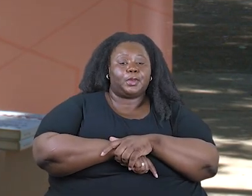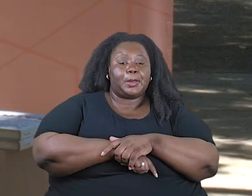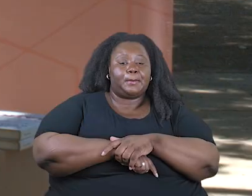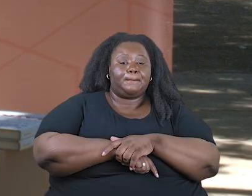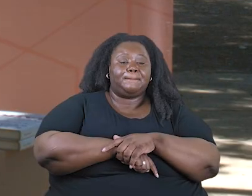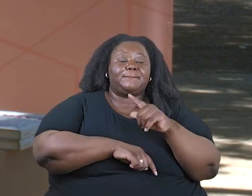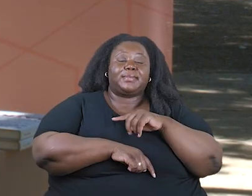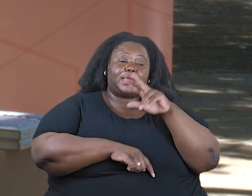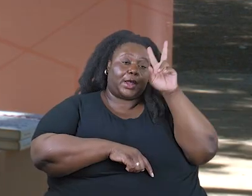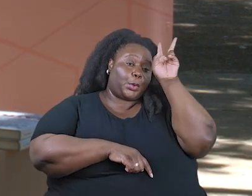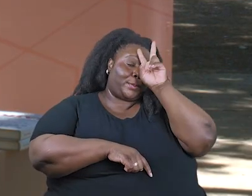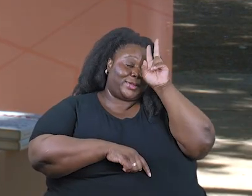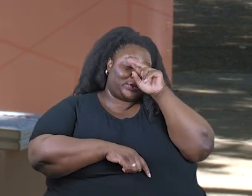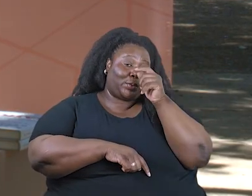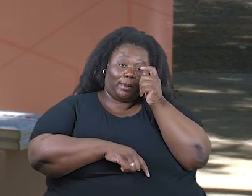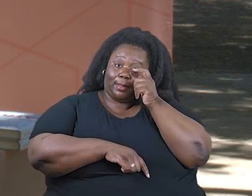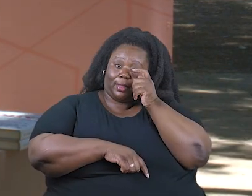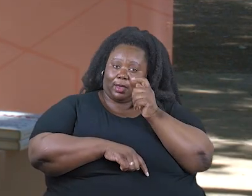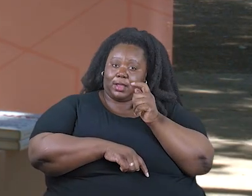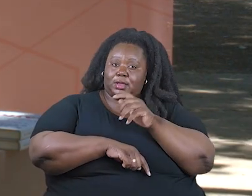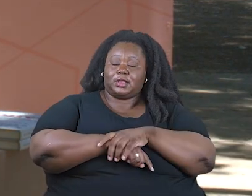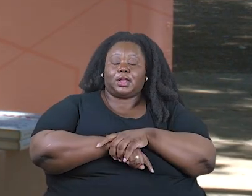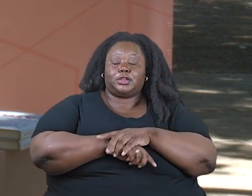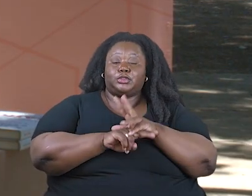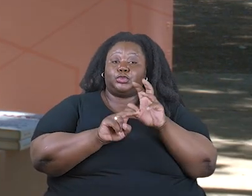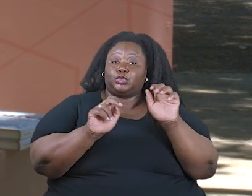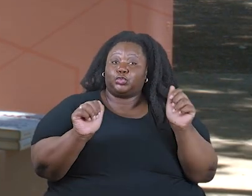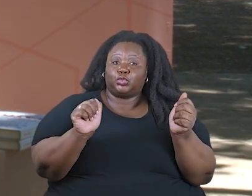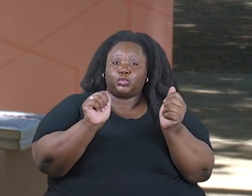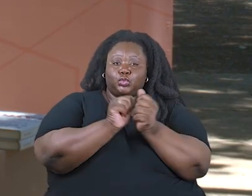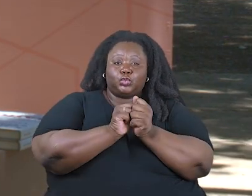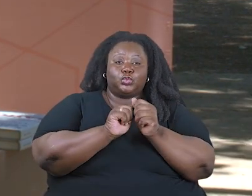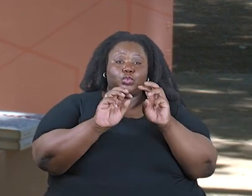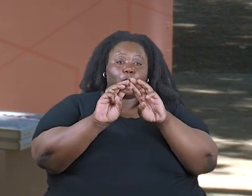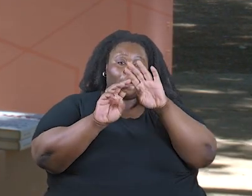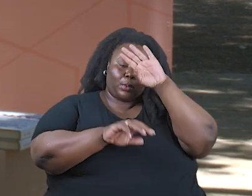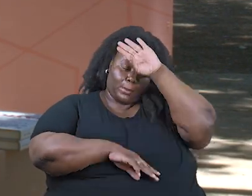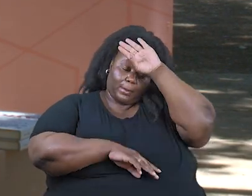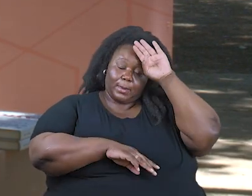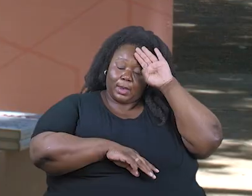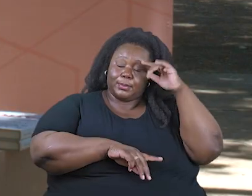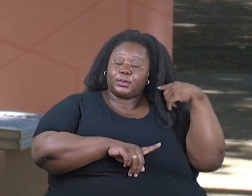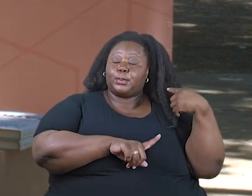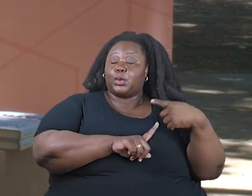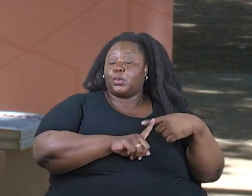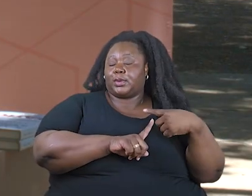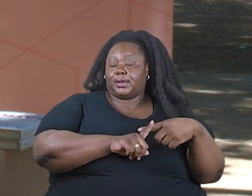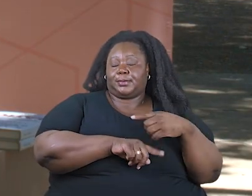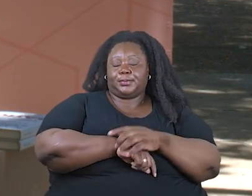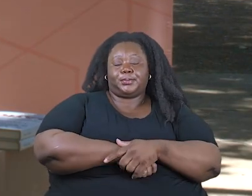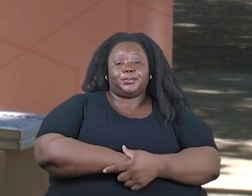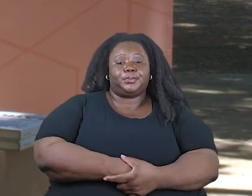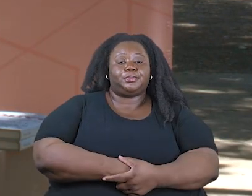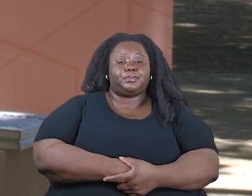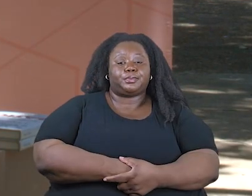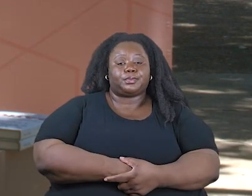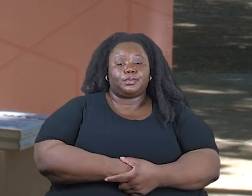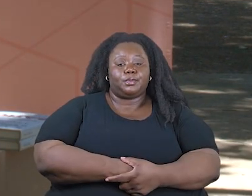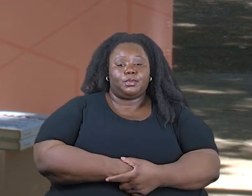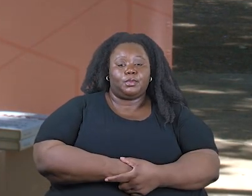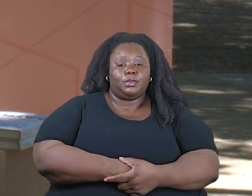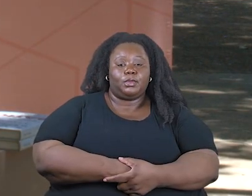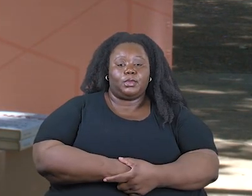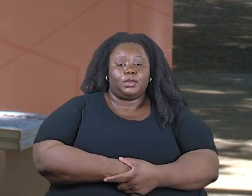isso tem uma história muito interessante junto ao Museu da Pampulha, né? Porque quando